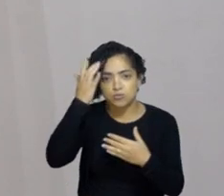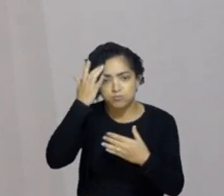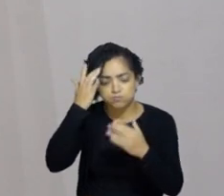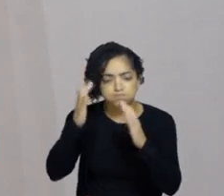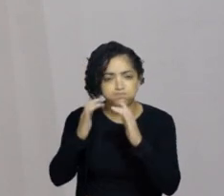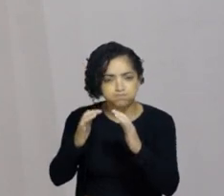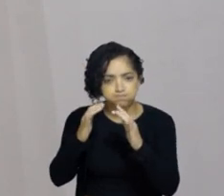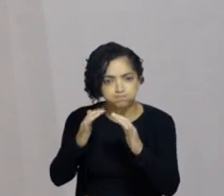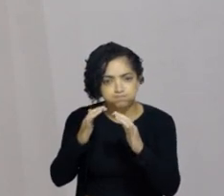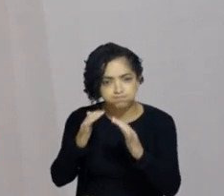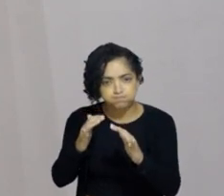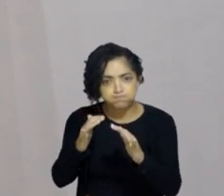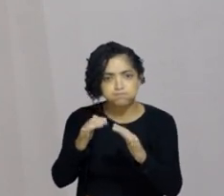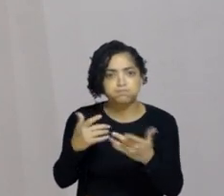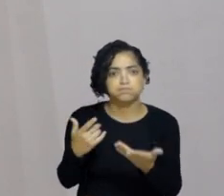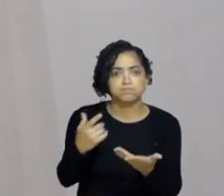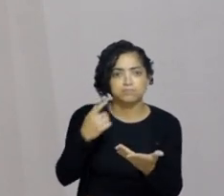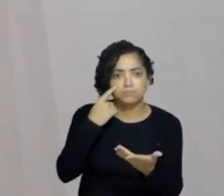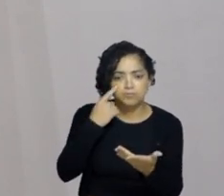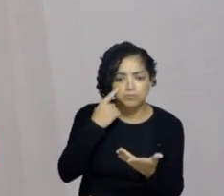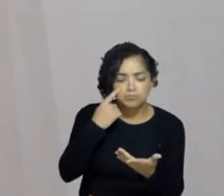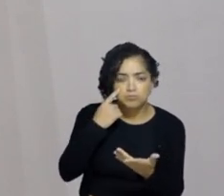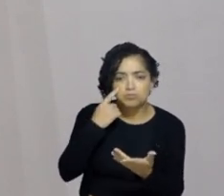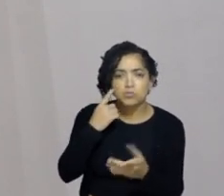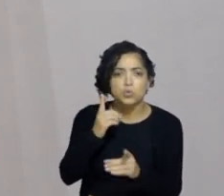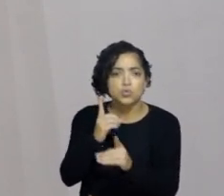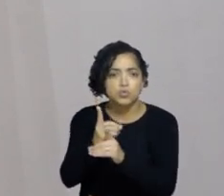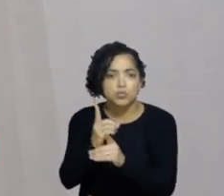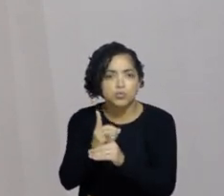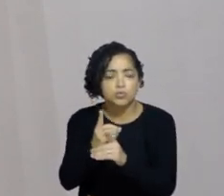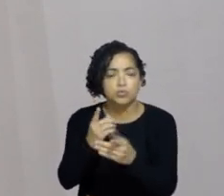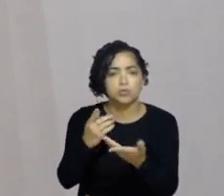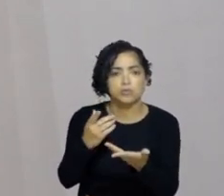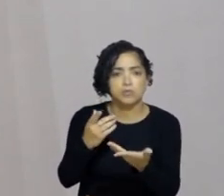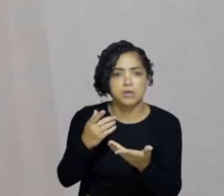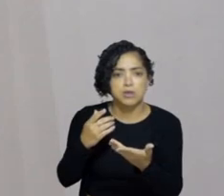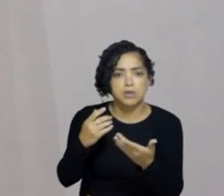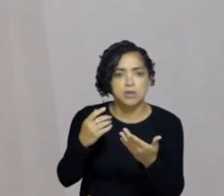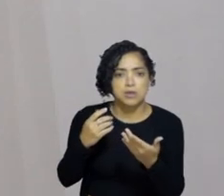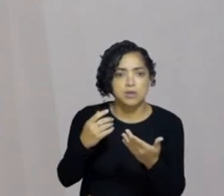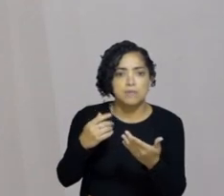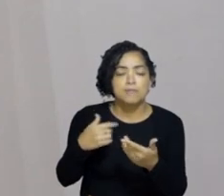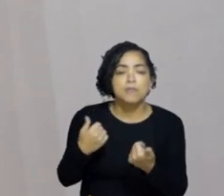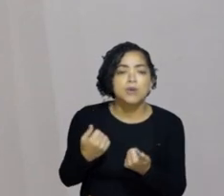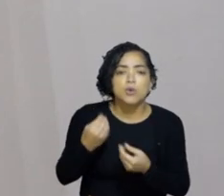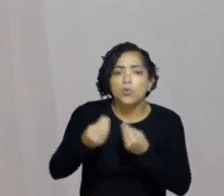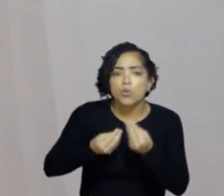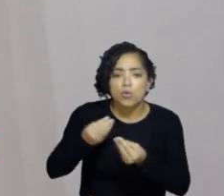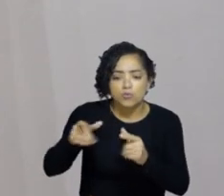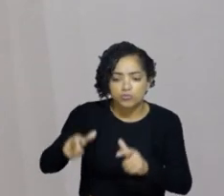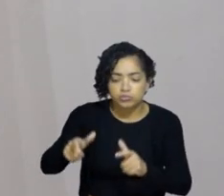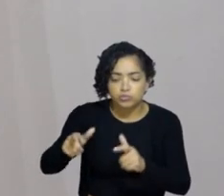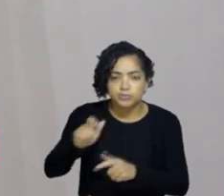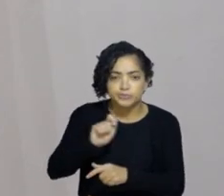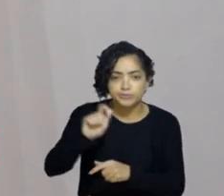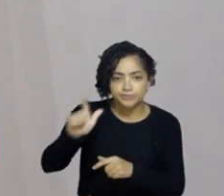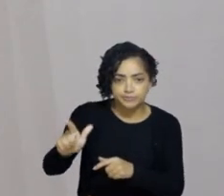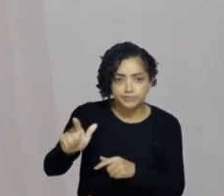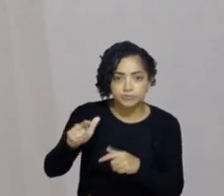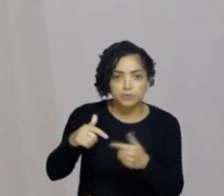ativa, então eles conseguem identificar os netos, eles têm uma atividade. Como é que funciona isso nas zonas azuis? Então são cinco,